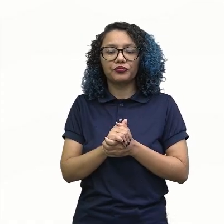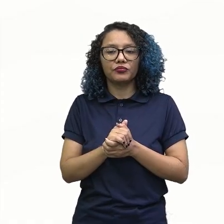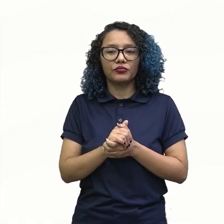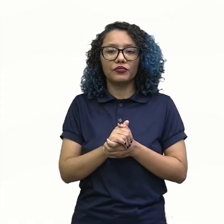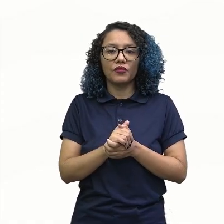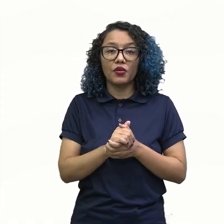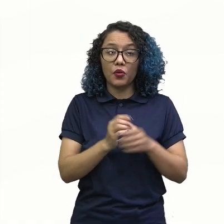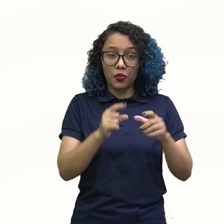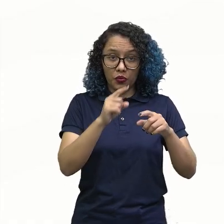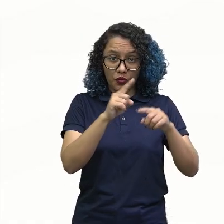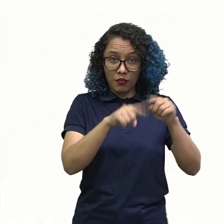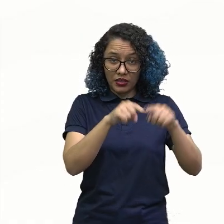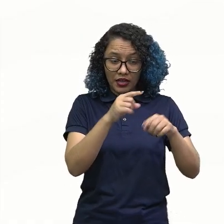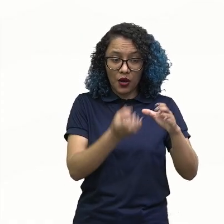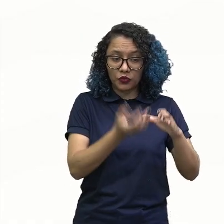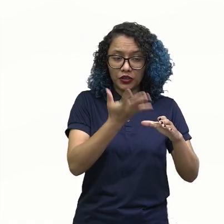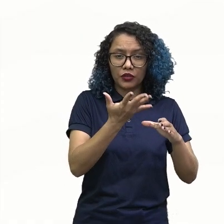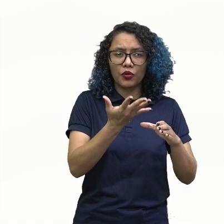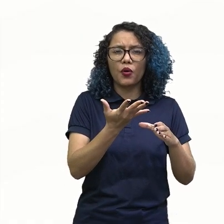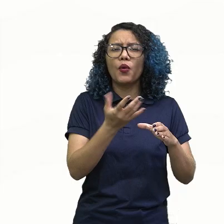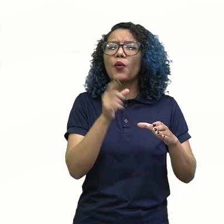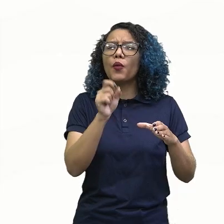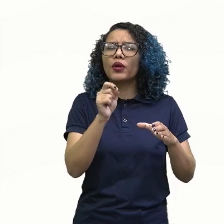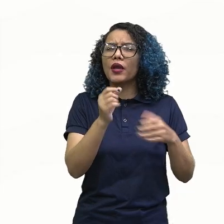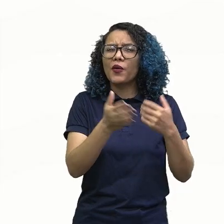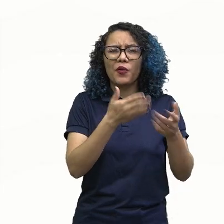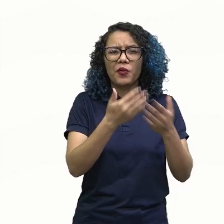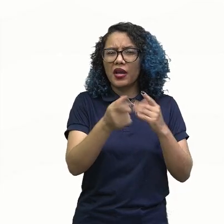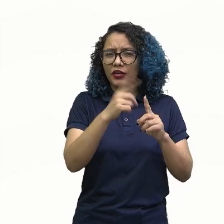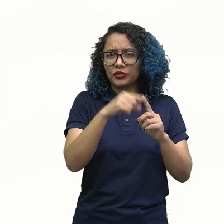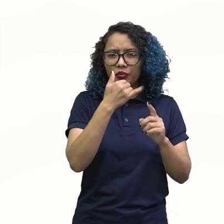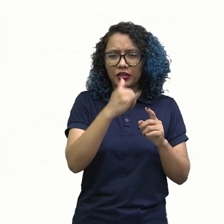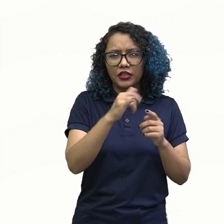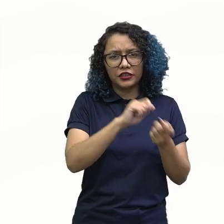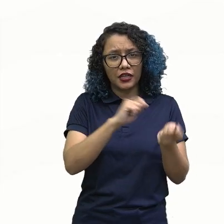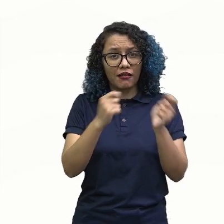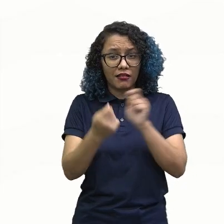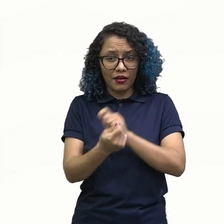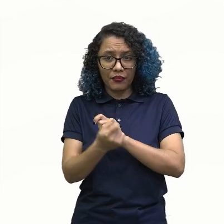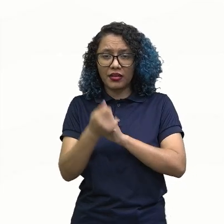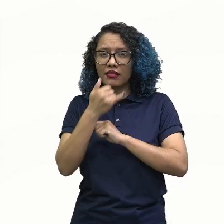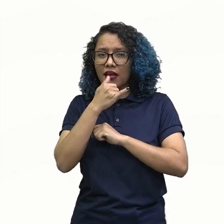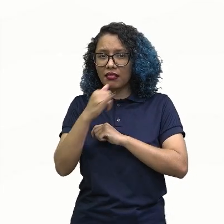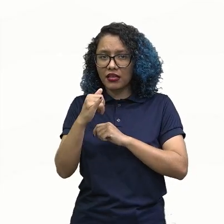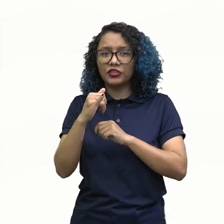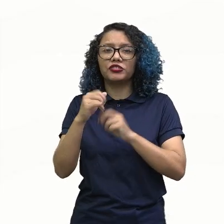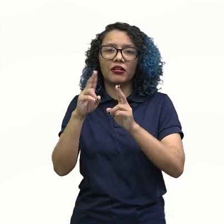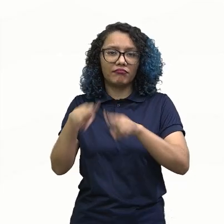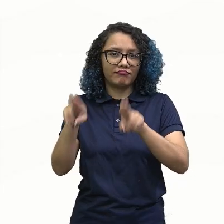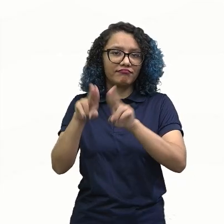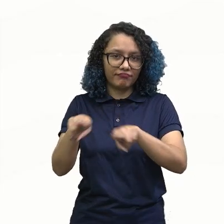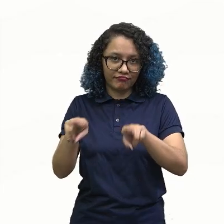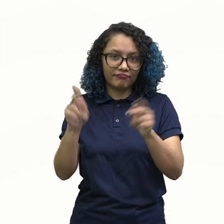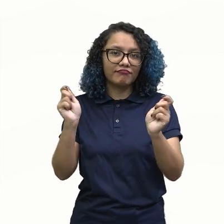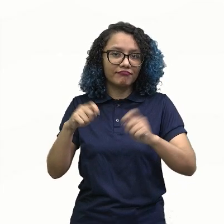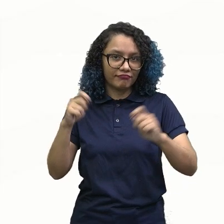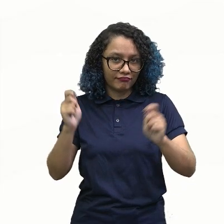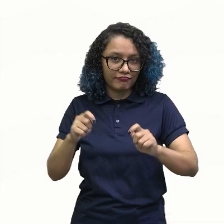converter qualquer forma de energia em energia elétrica.